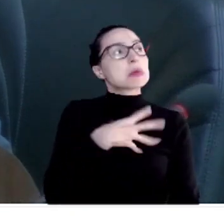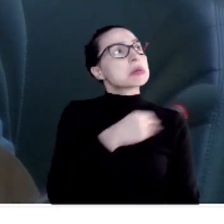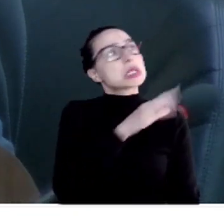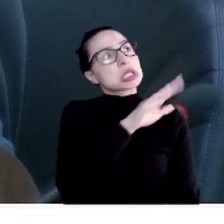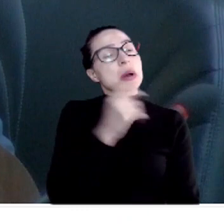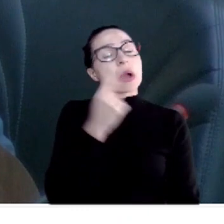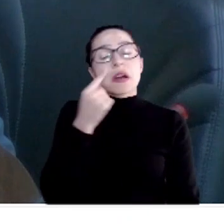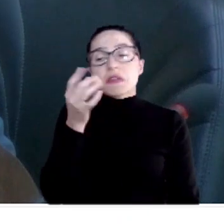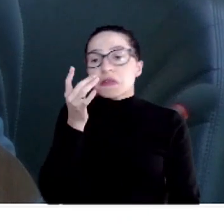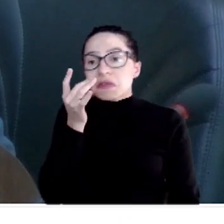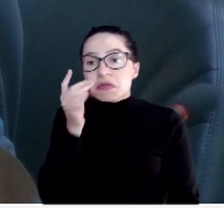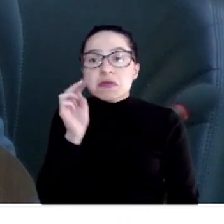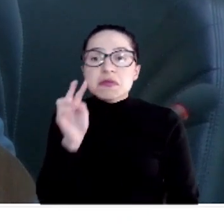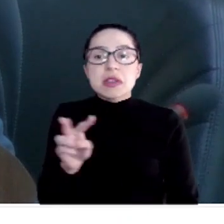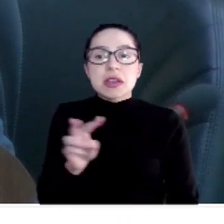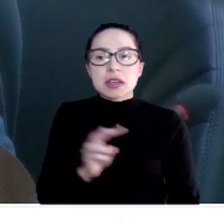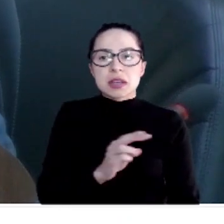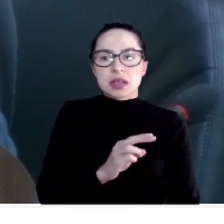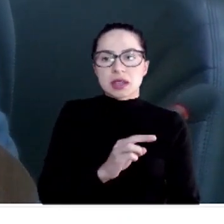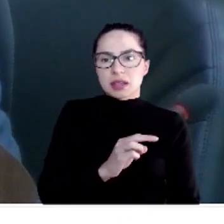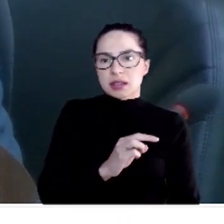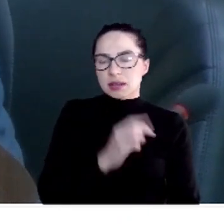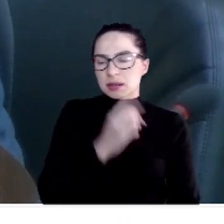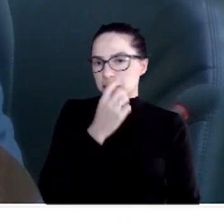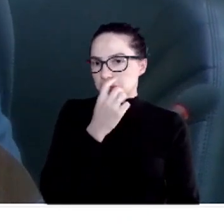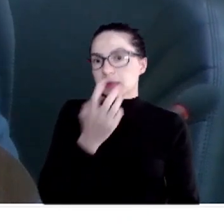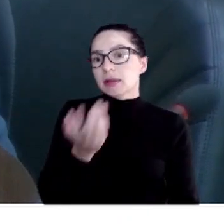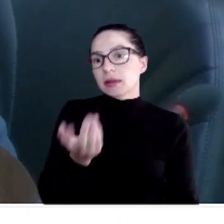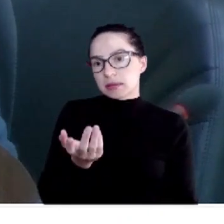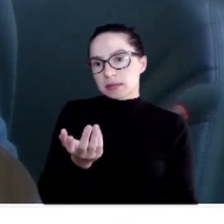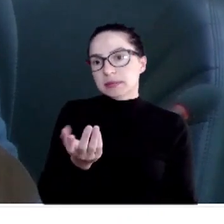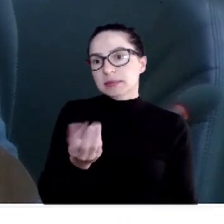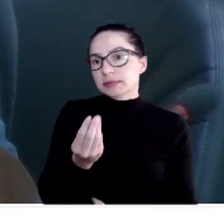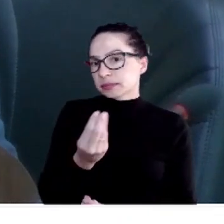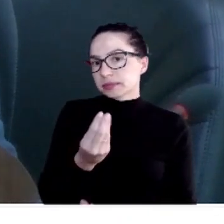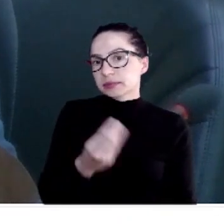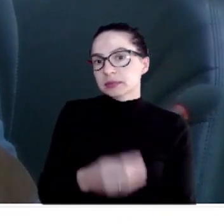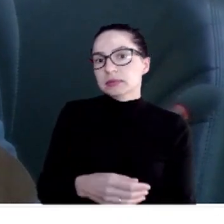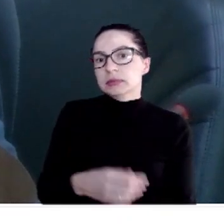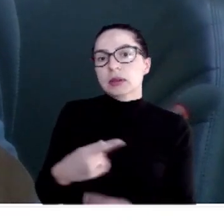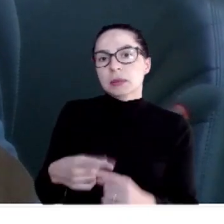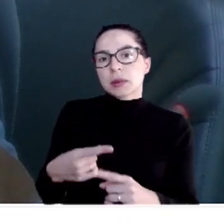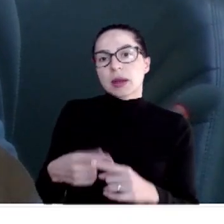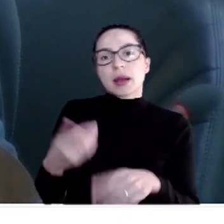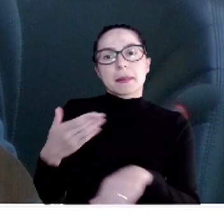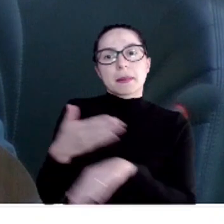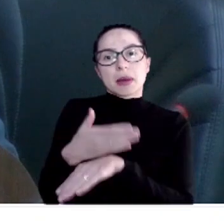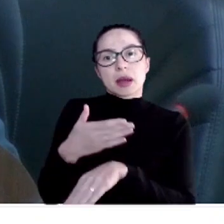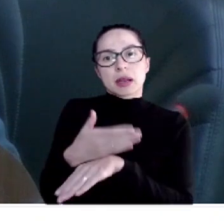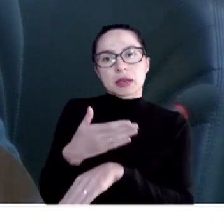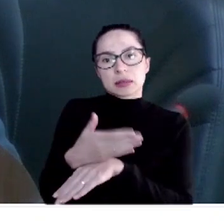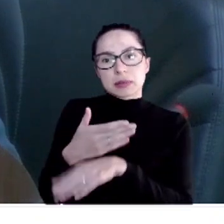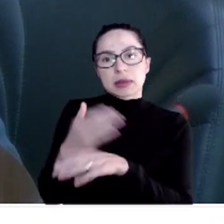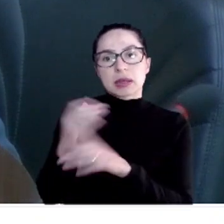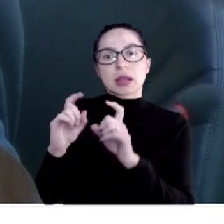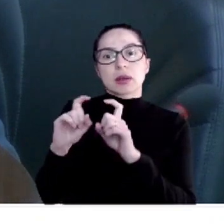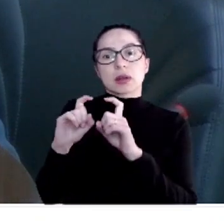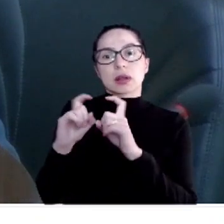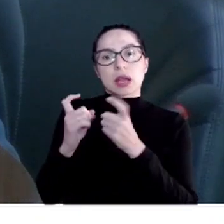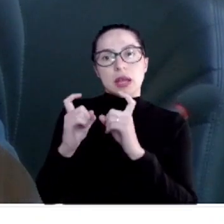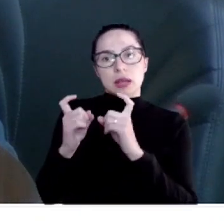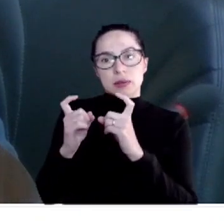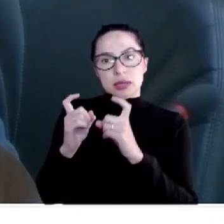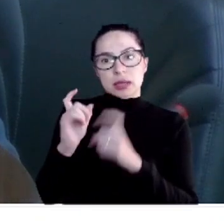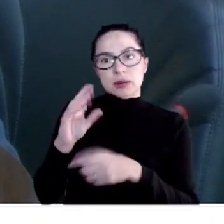né? Ela não, isso aí é grande parte, porque a participação de uma reunião dentro de